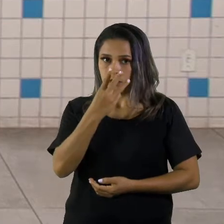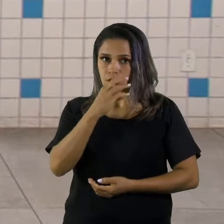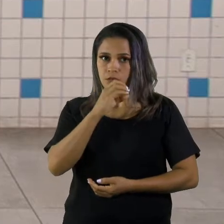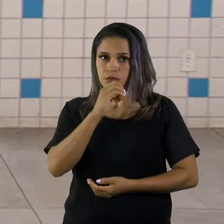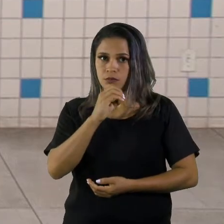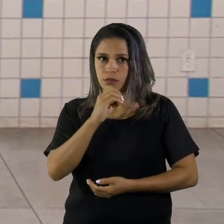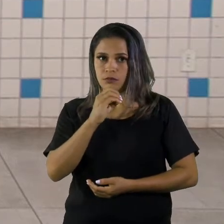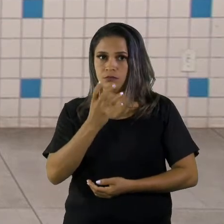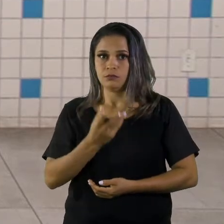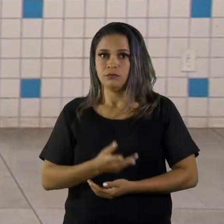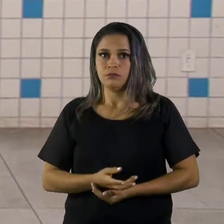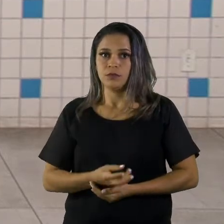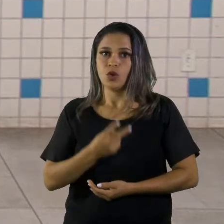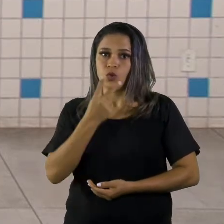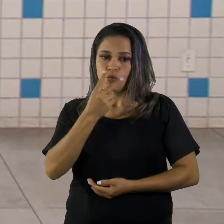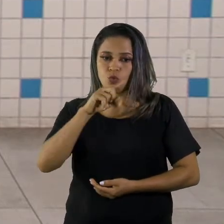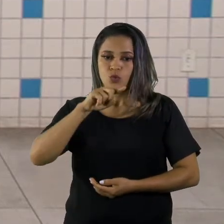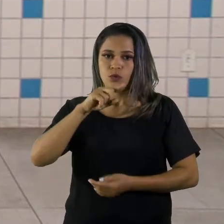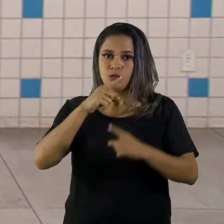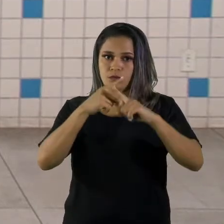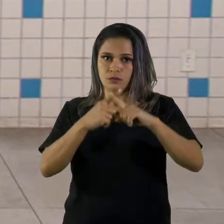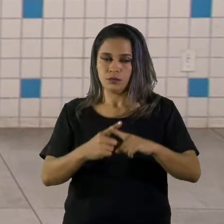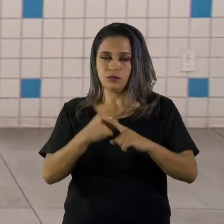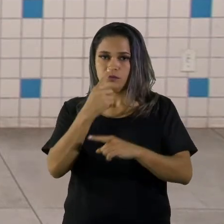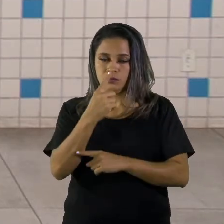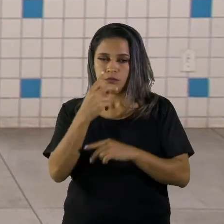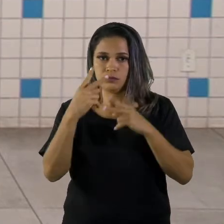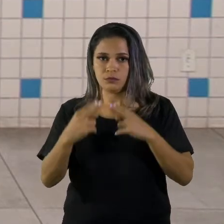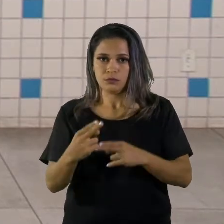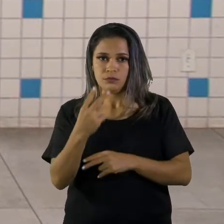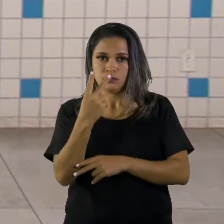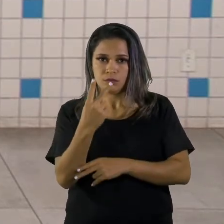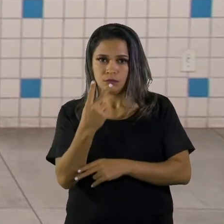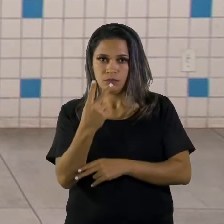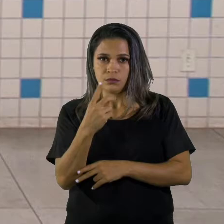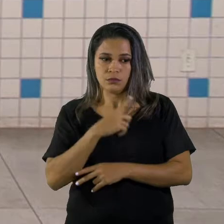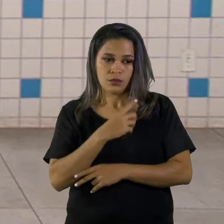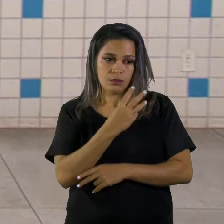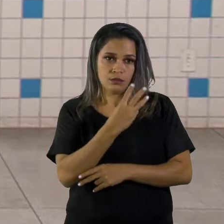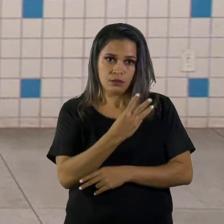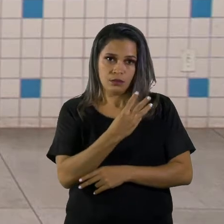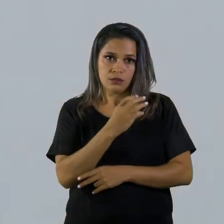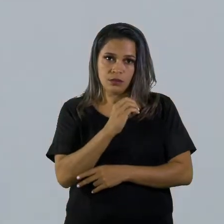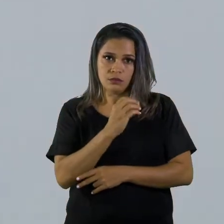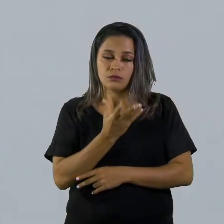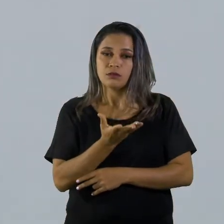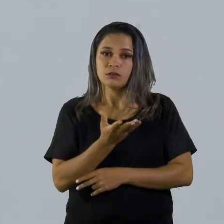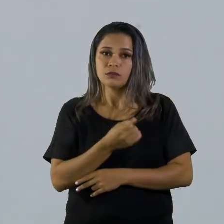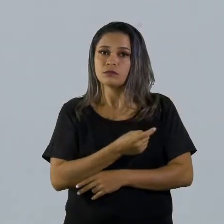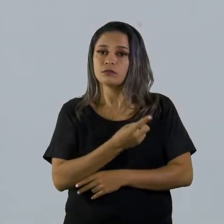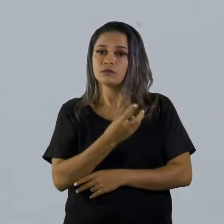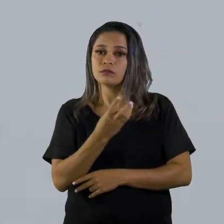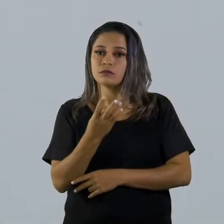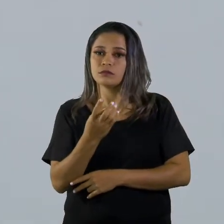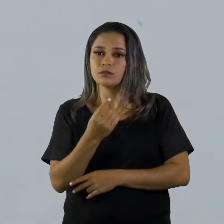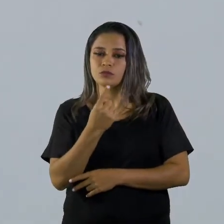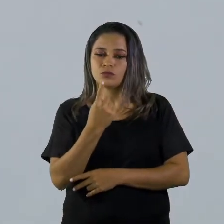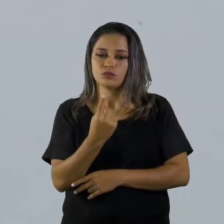2 vezes 1 é 2. Se eu tenho 3 zeros, quantas casinhas eu vou caminhar? Ó? Olha, tá aqui.